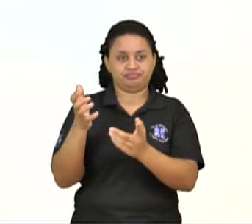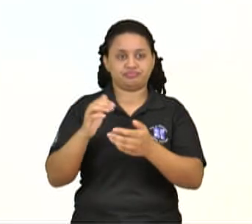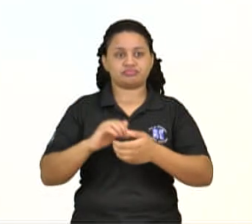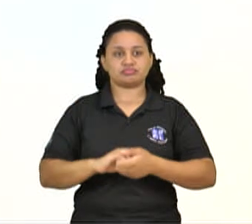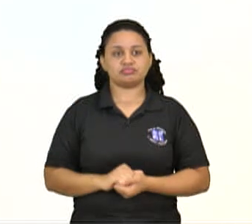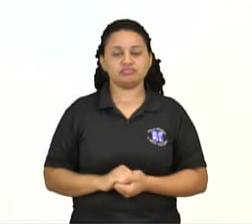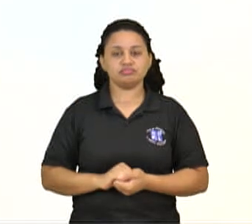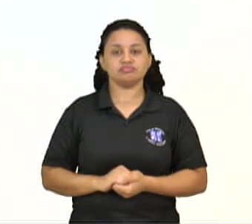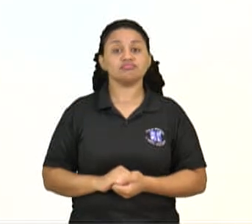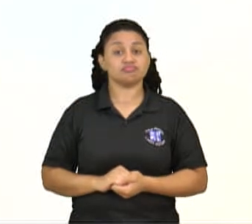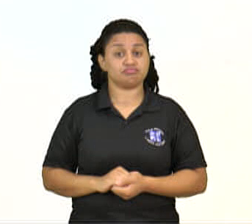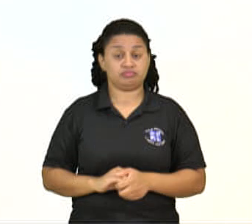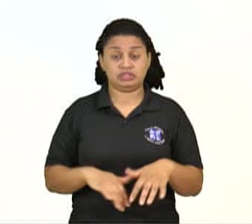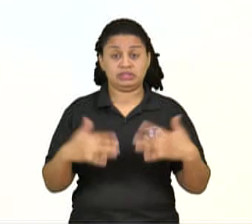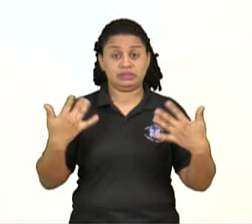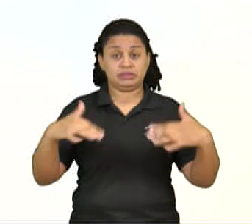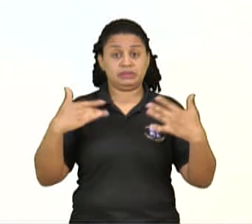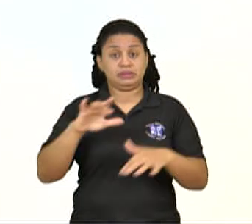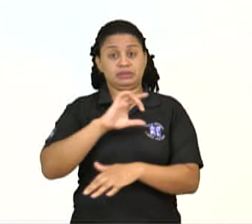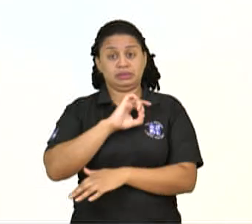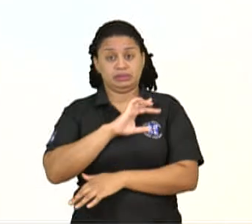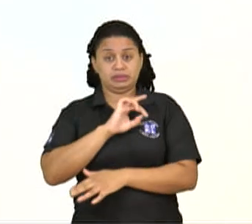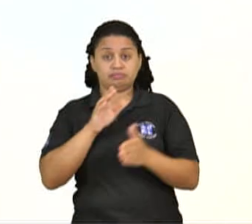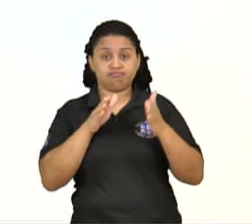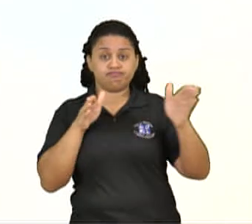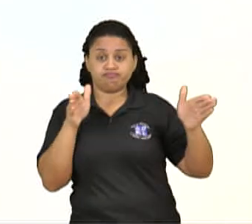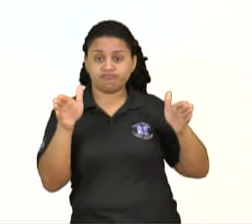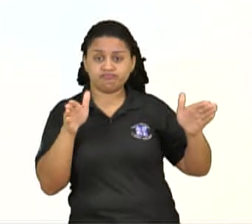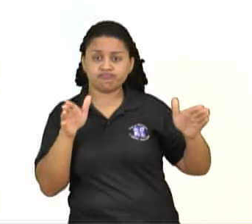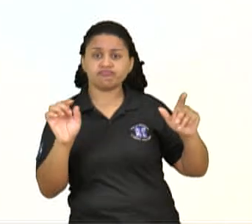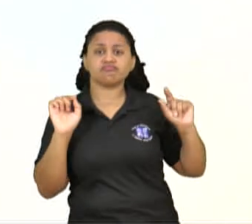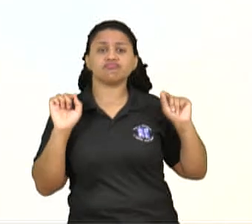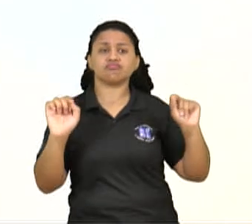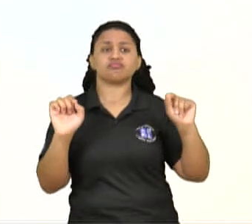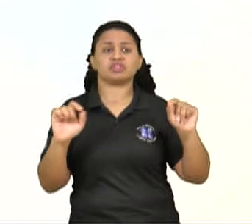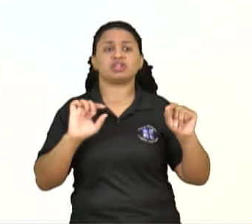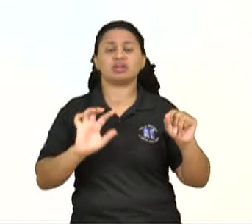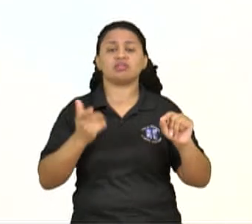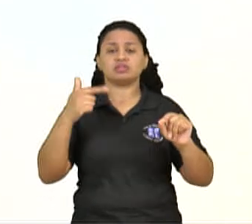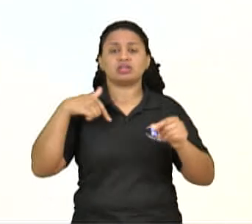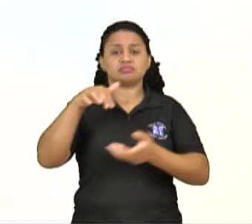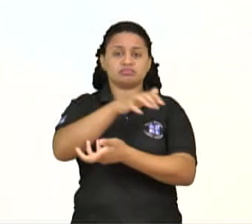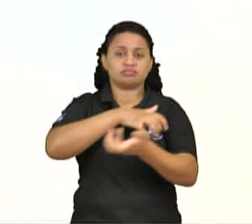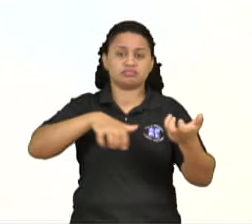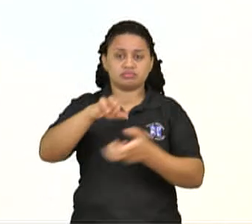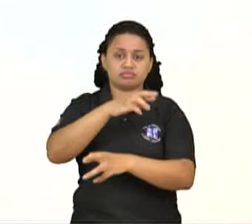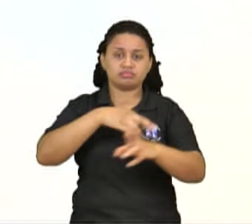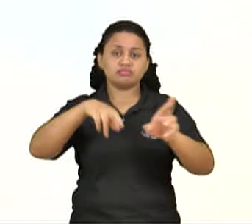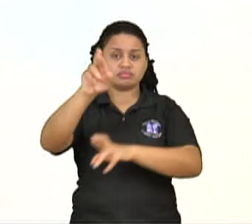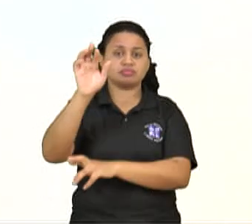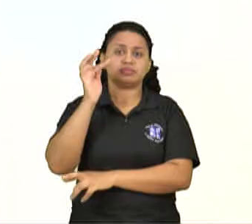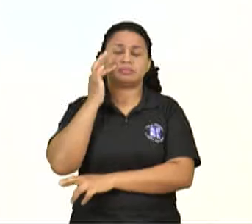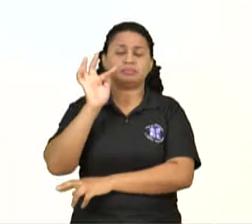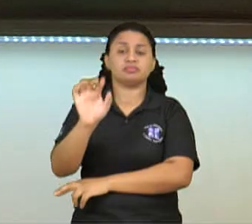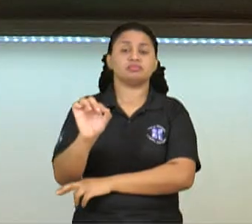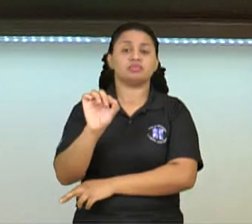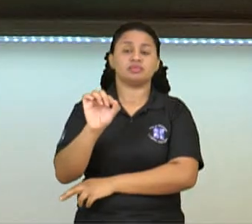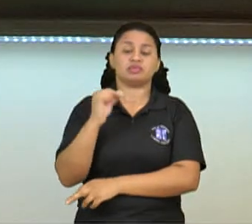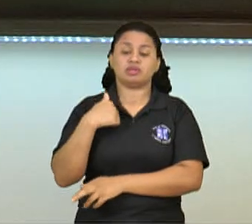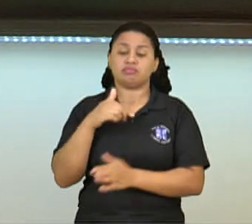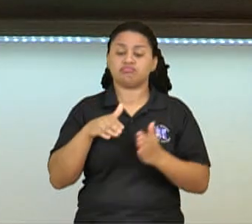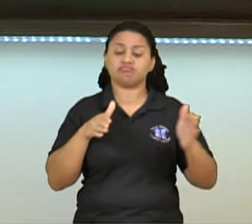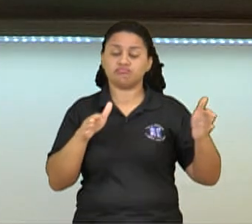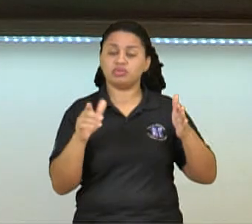O terror. Esse é um período que vai iniciar, ele vai acontecer ali dentro da Revolução Francesa, dentro